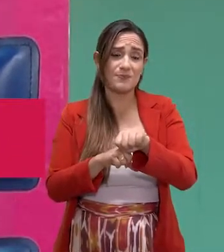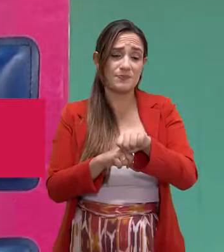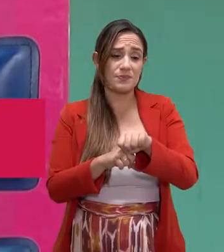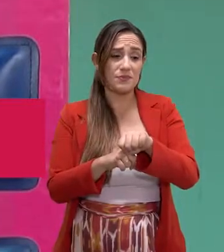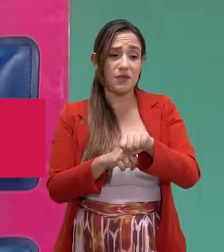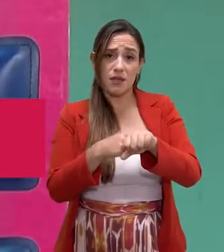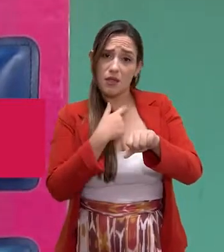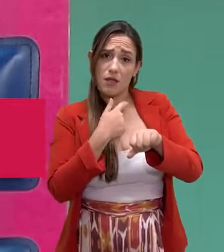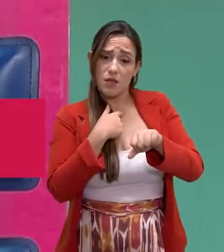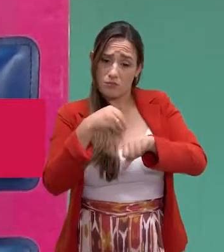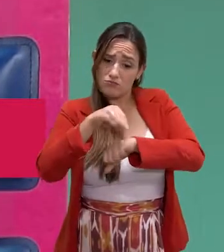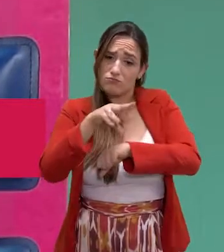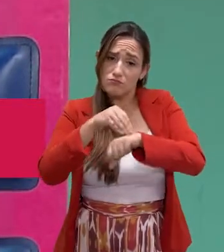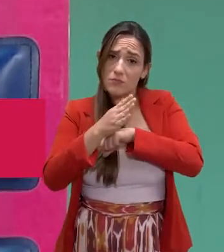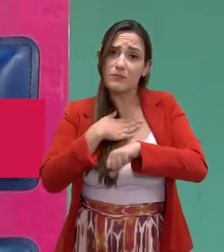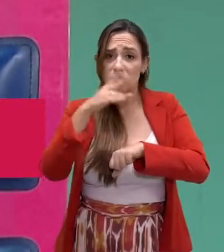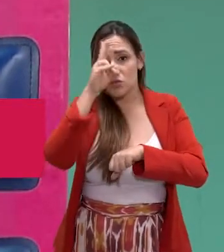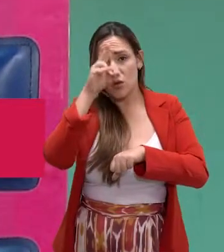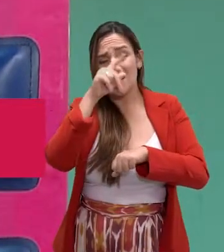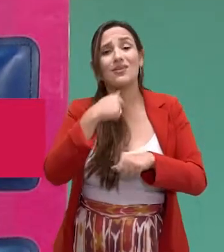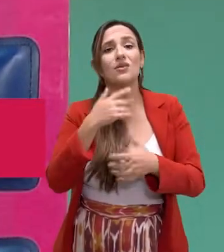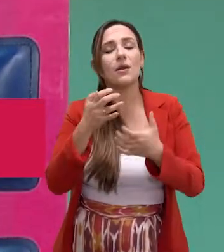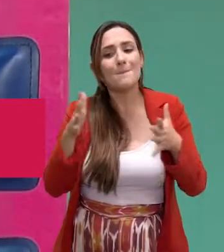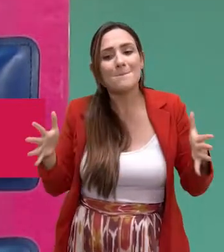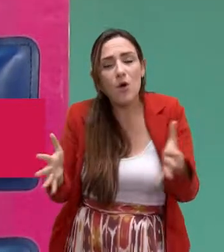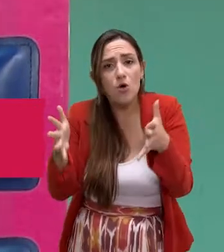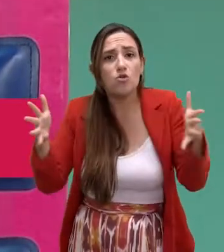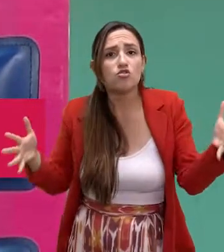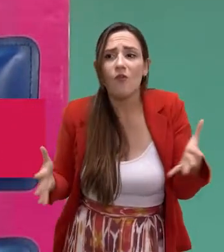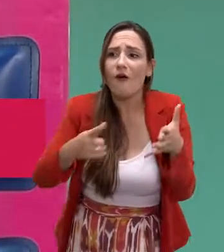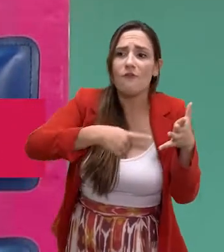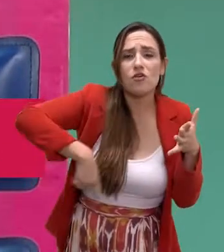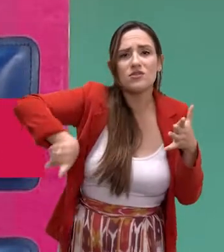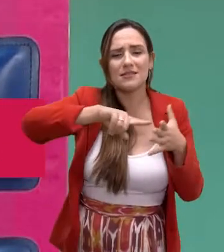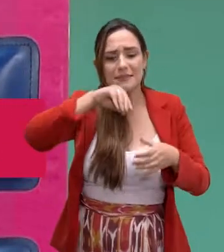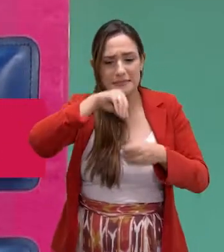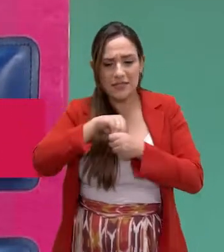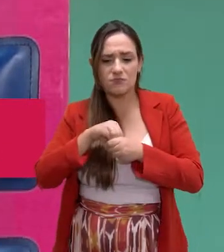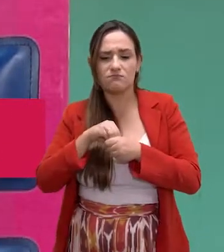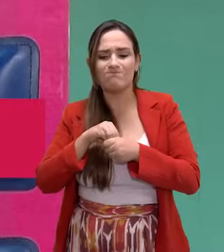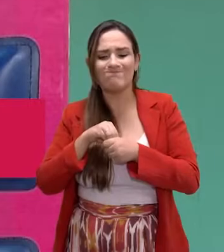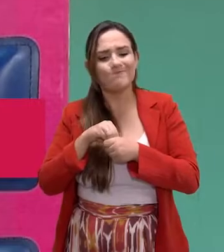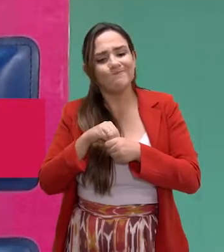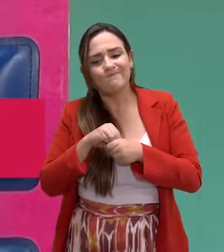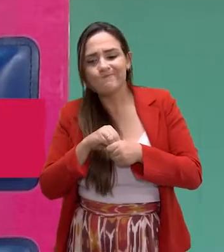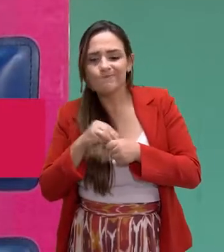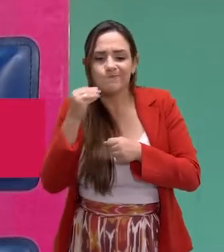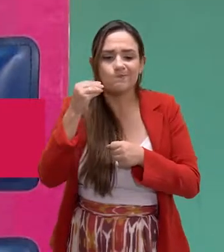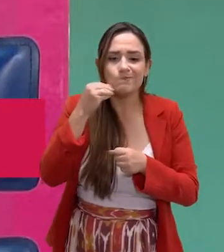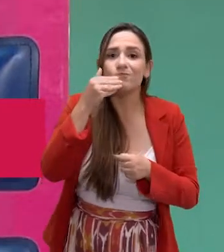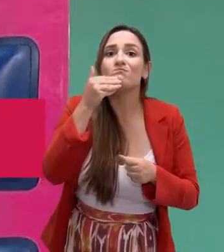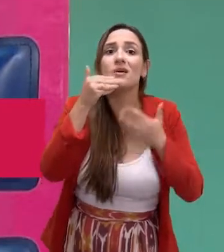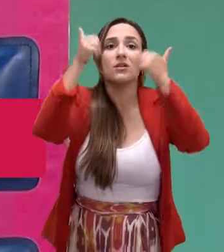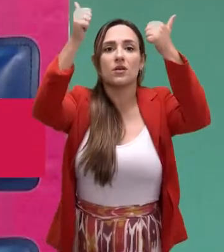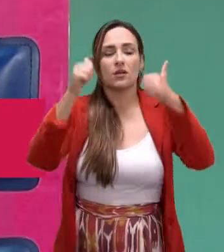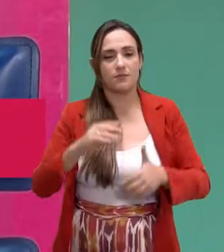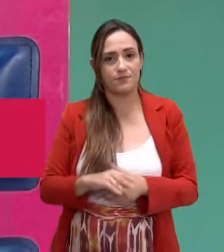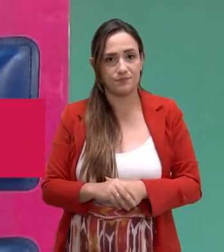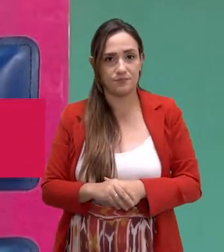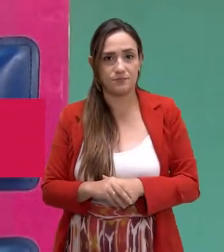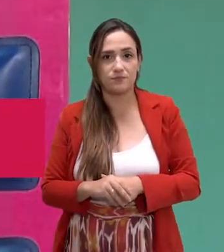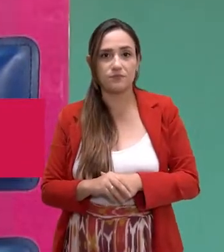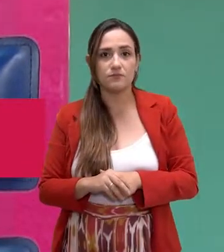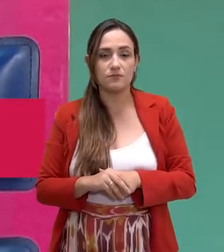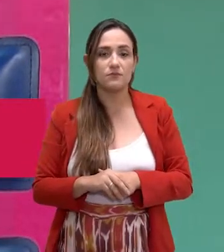pouco da nossa história, a gente possa estimular essas mulheres a buscar dentro de si, que eu acho que essa participação,